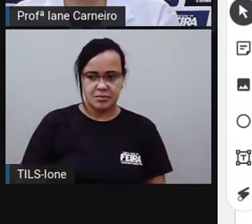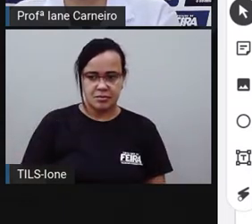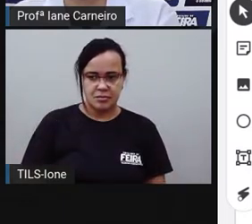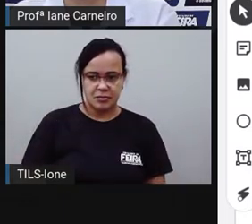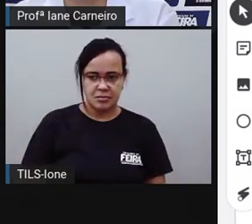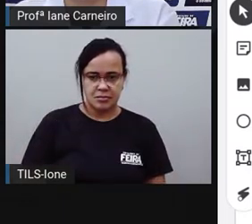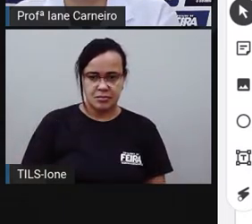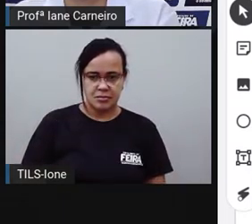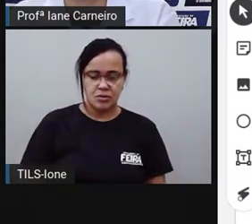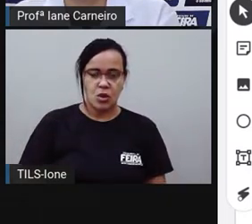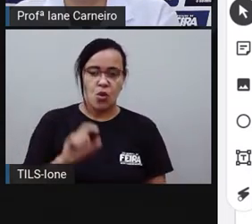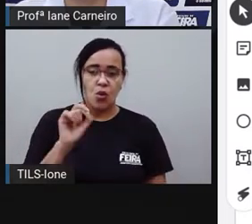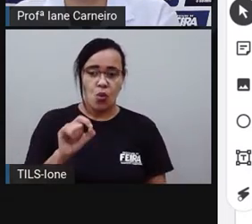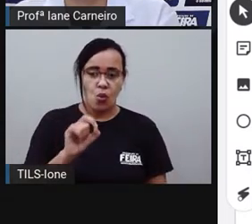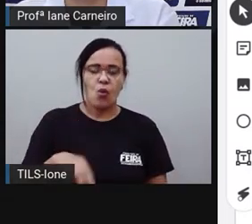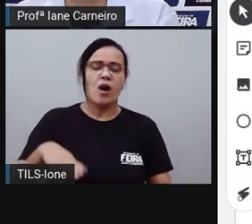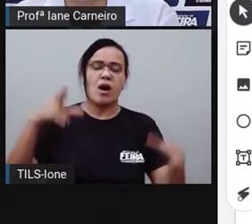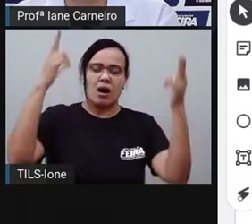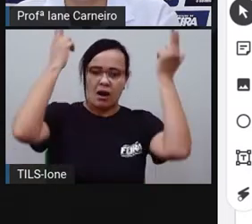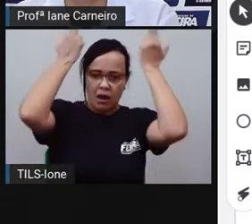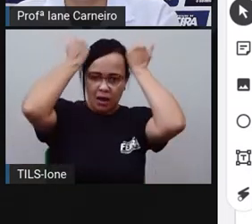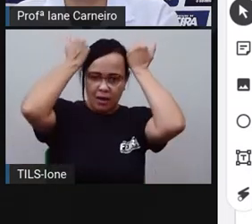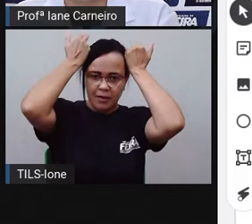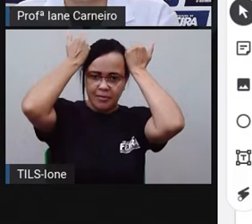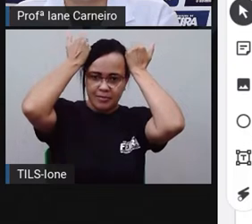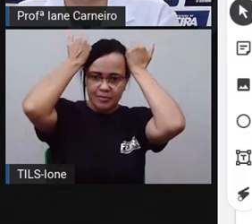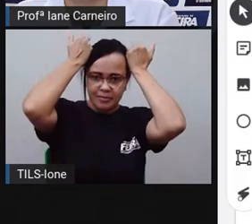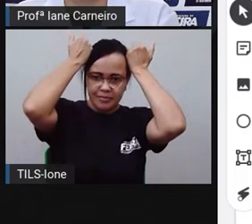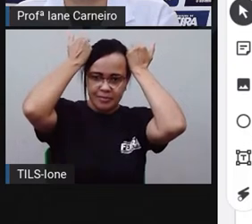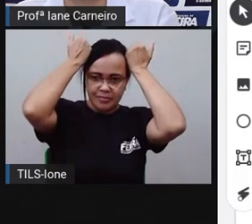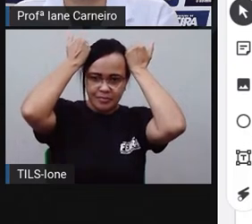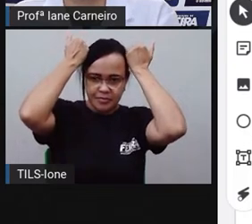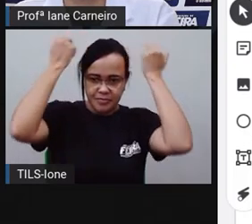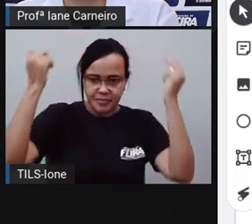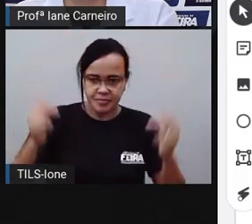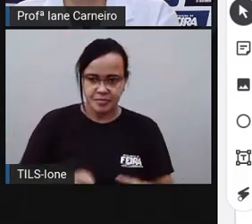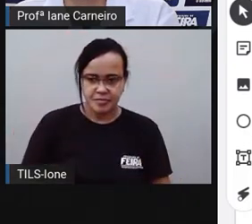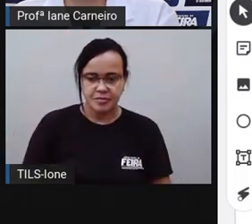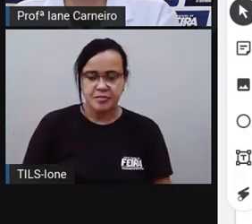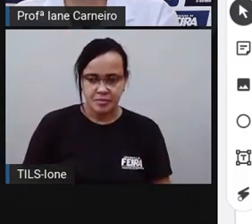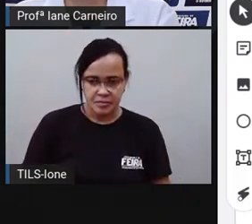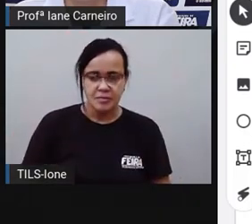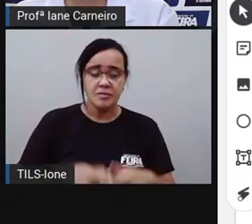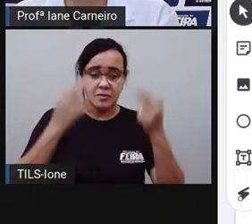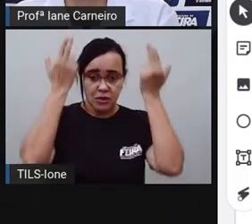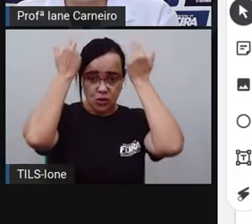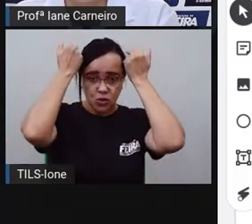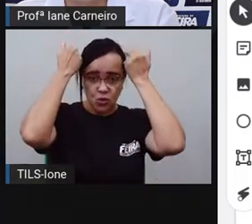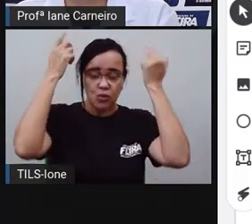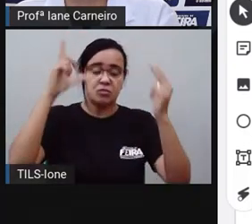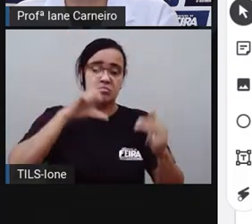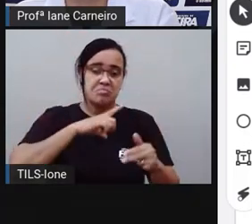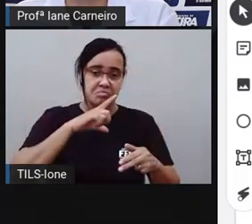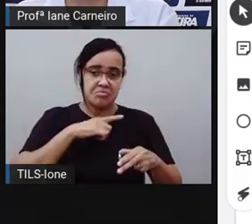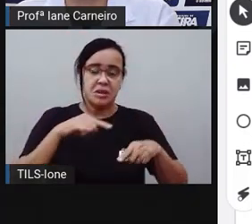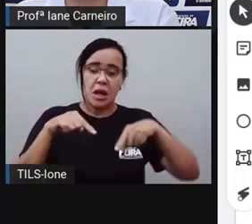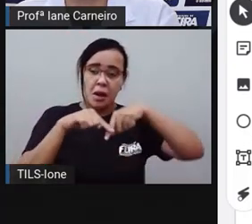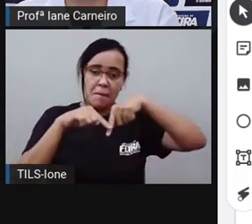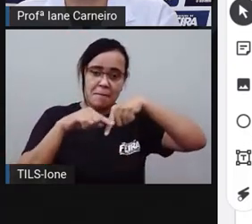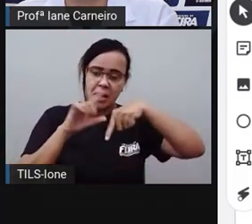O coelho, né? Deixa eu botar aqui atrás. O coelho tem as pernas mais